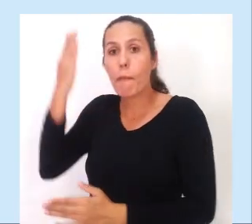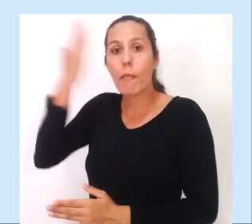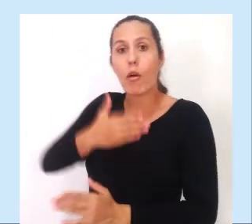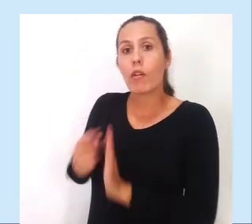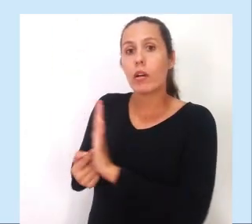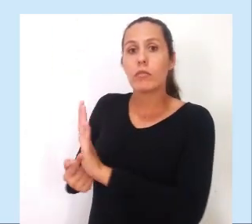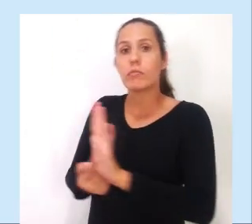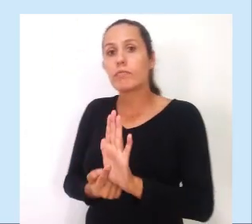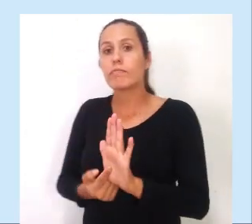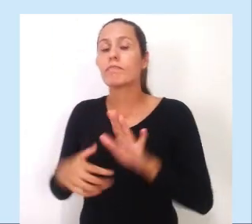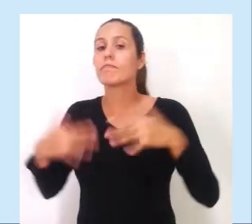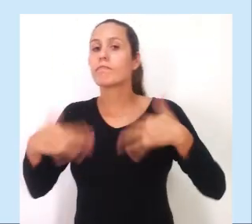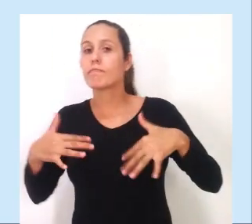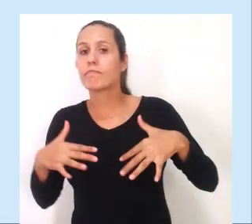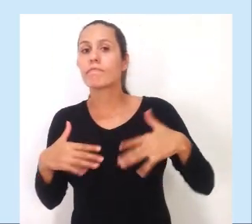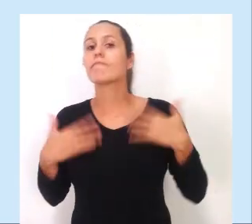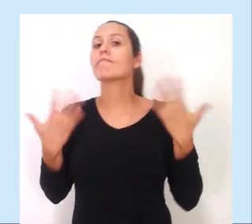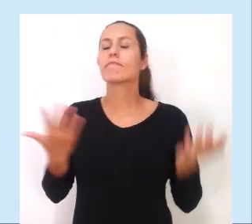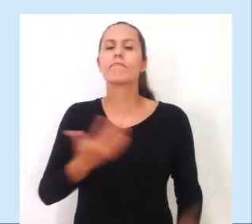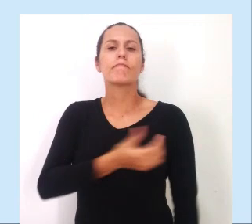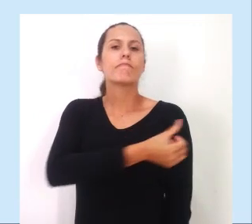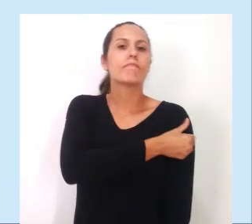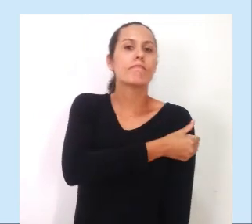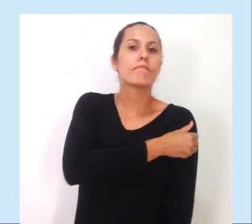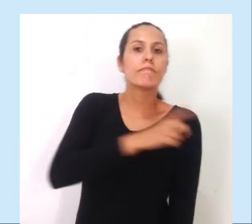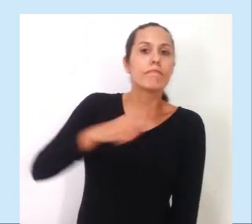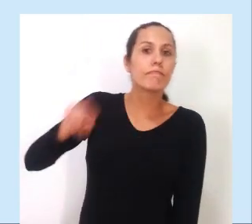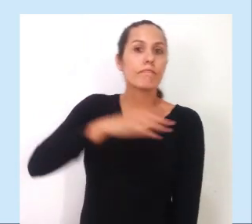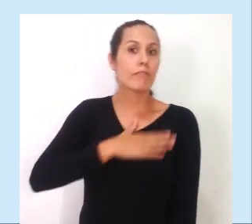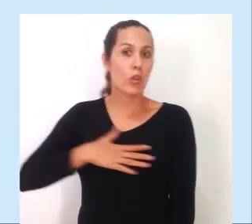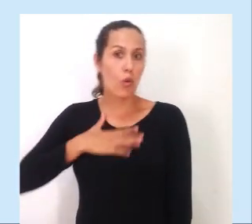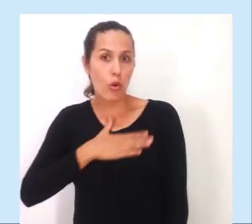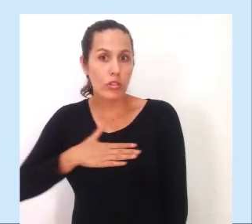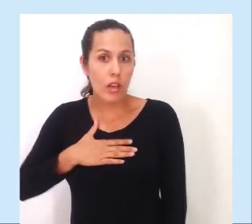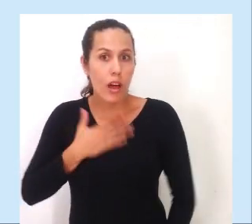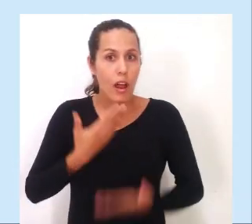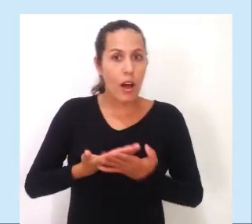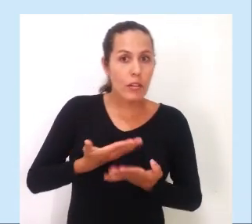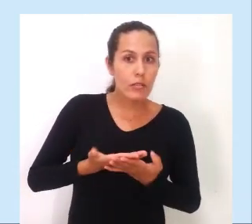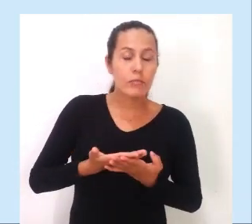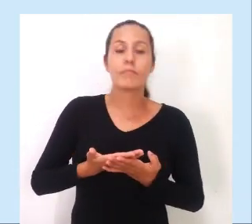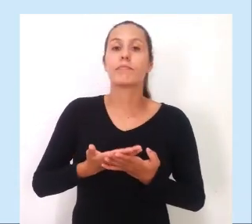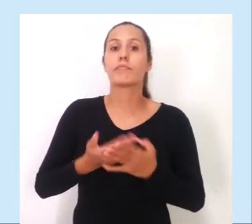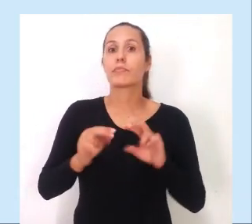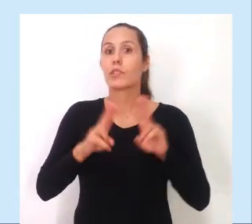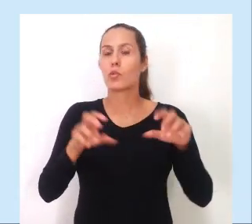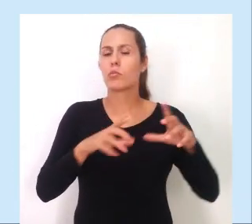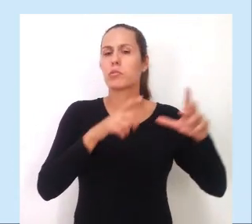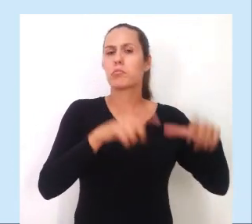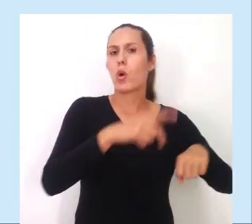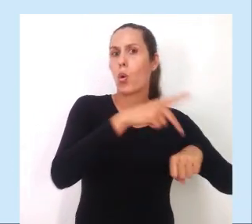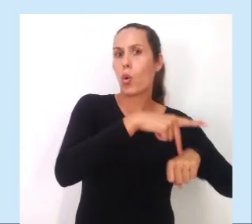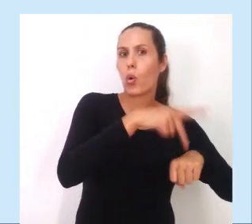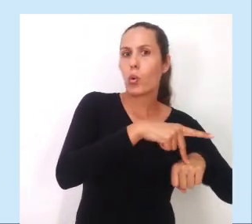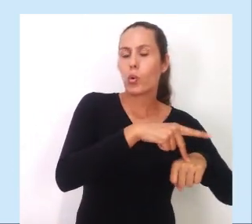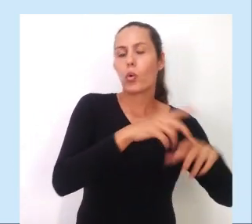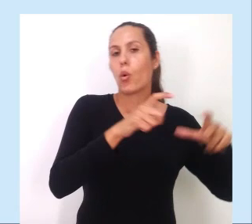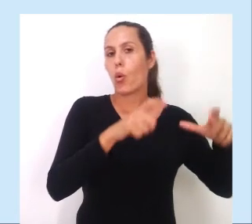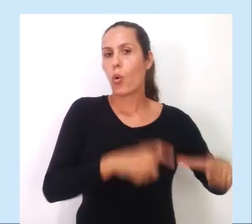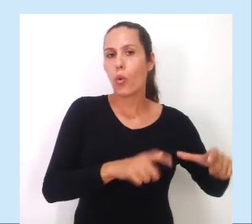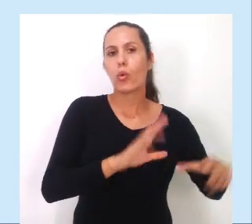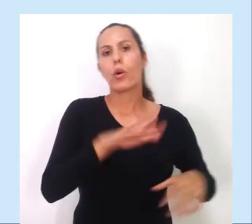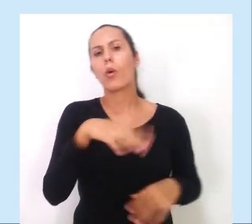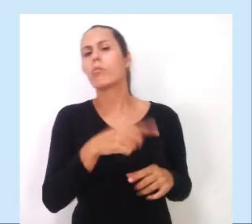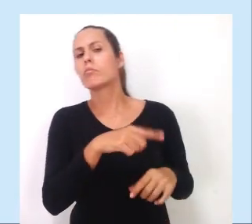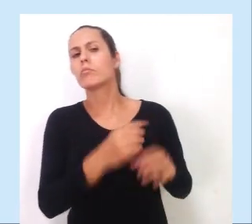que foram bastante antigos. E aí, galerinha do sexto ano, gostaram do assunto de hoje? Sobre as